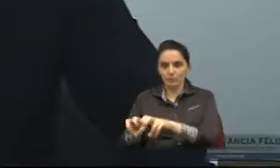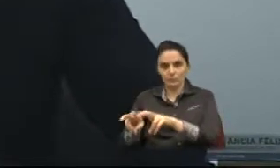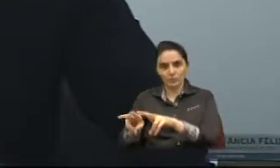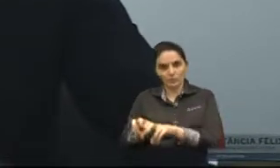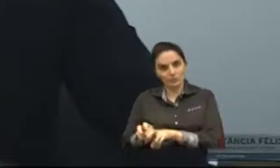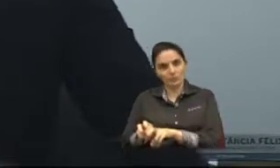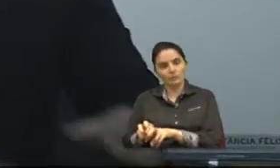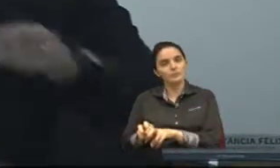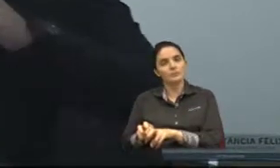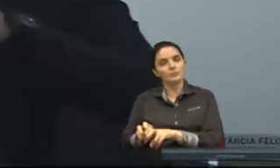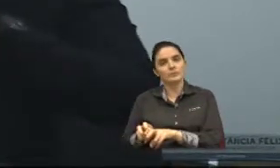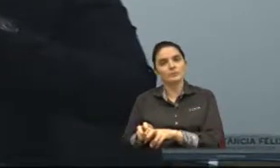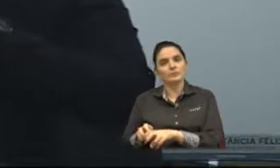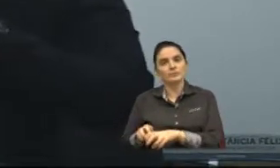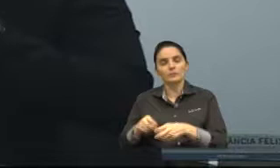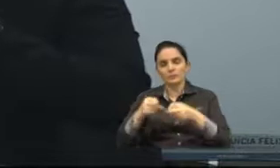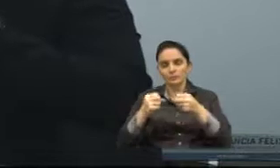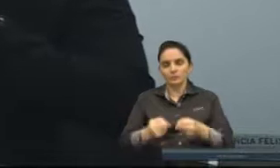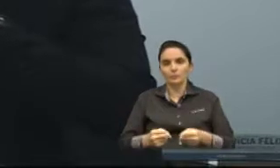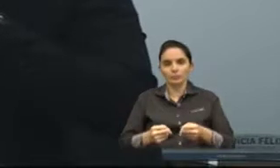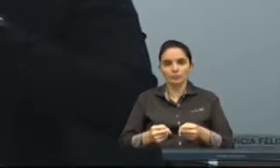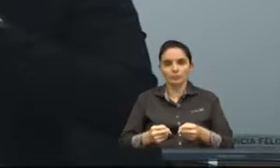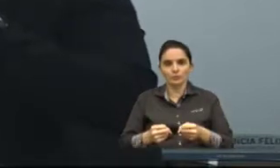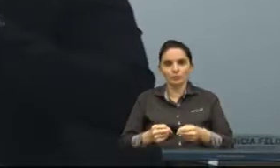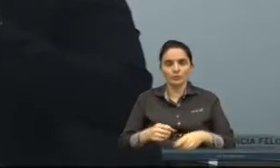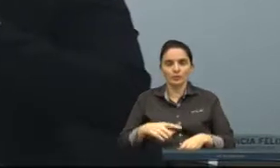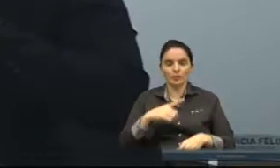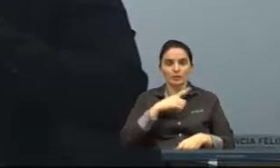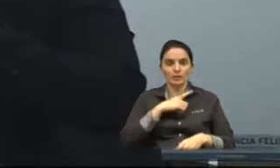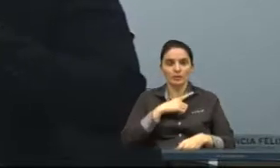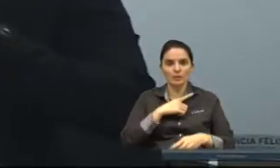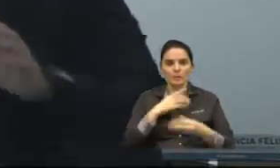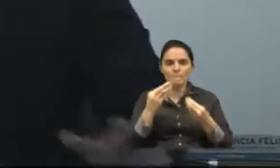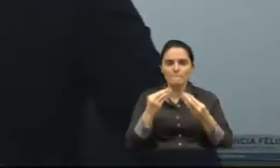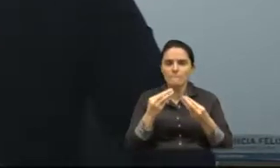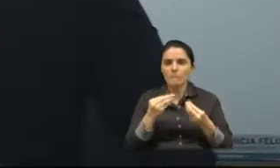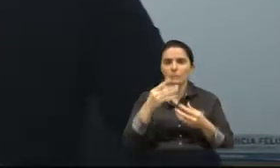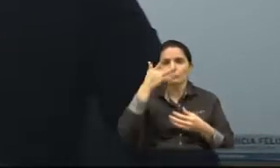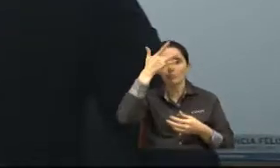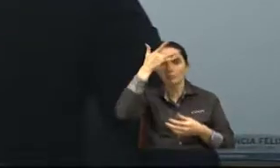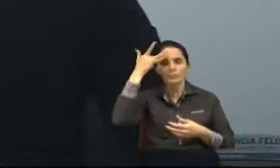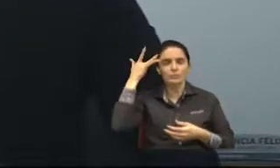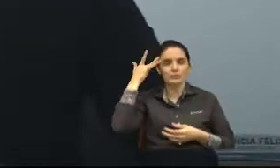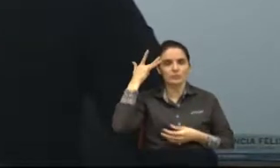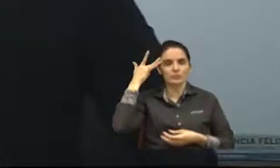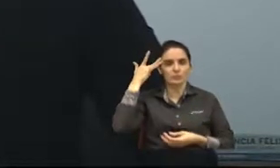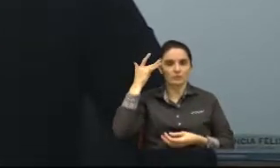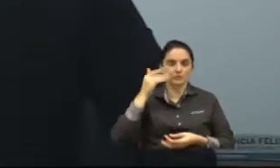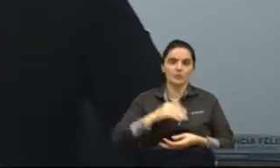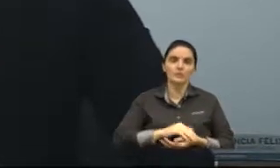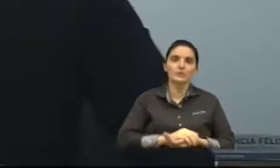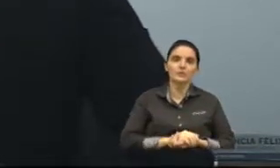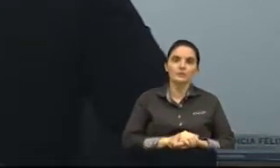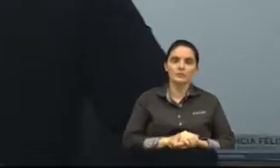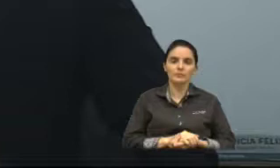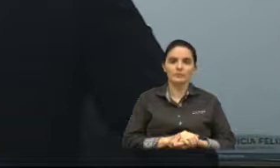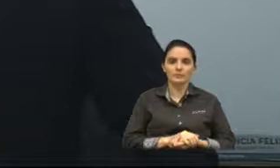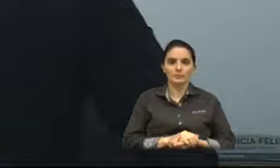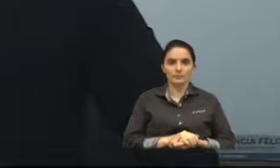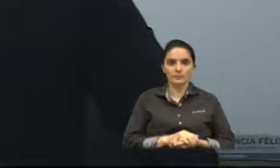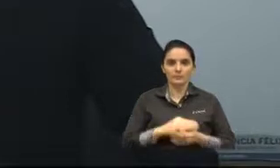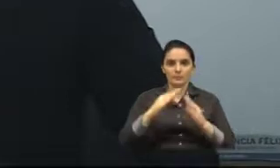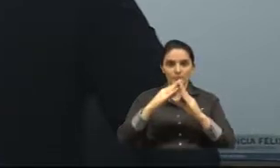pudesse acomodar o máximo de pessoas possível, para que a igreja